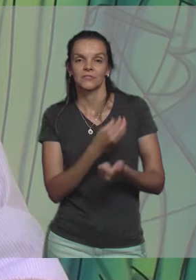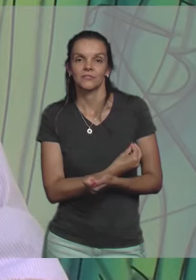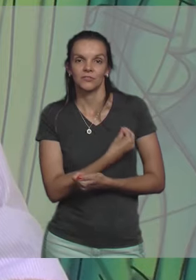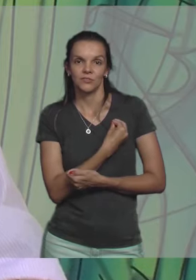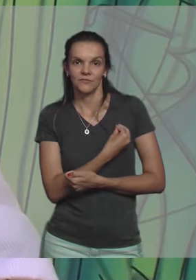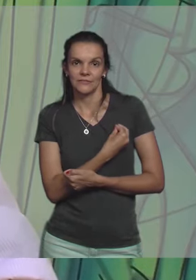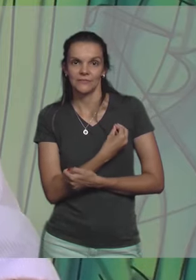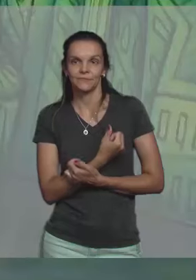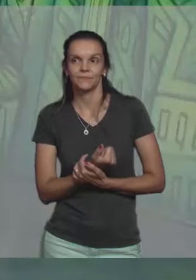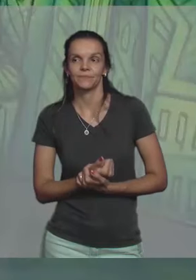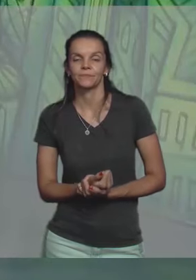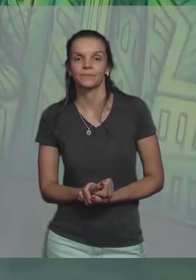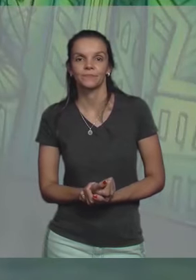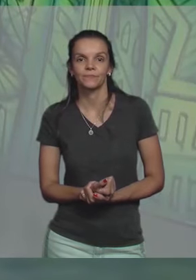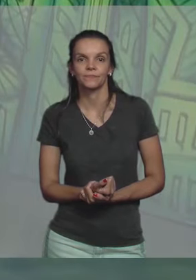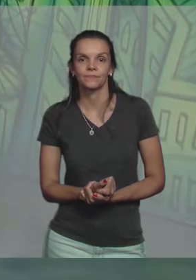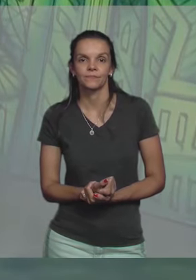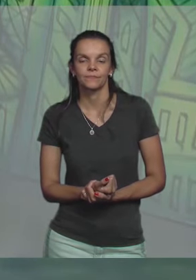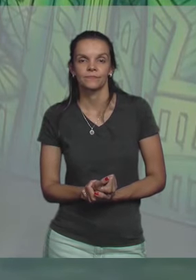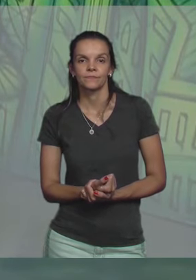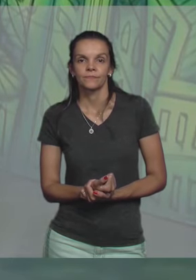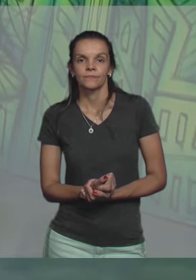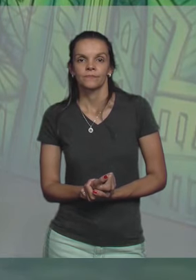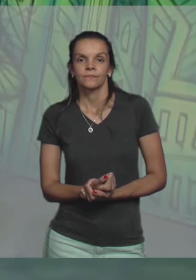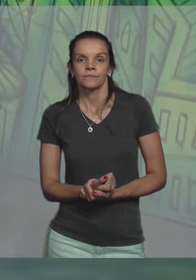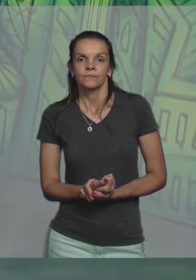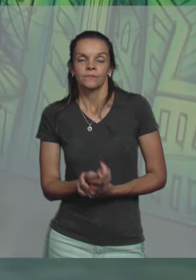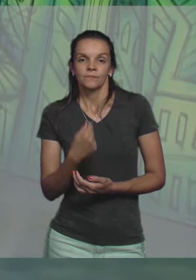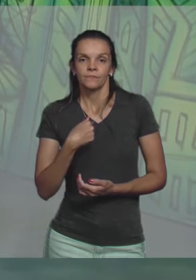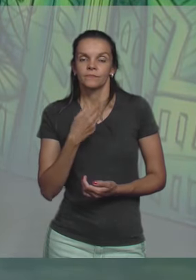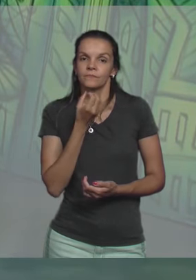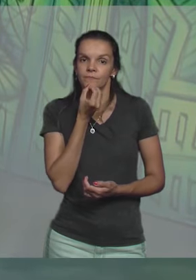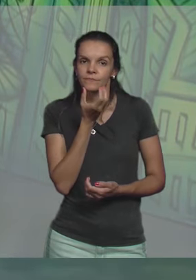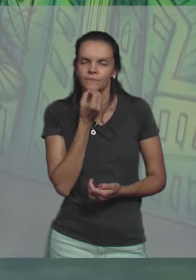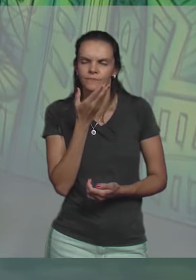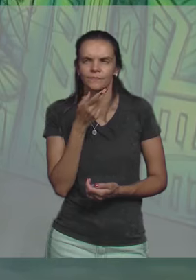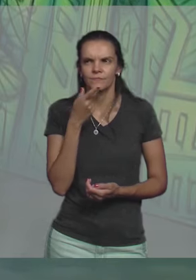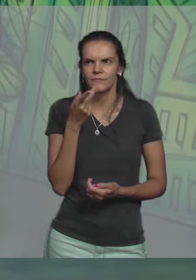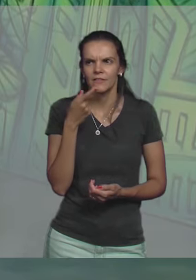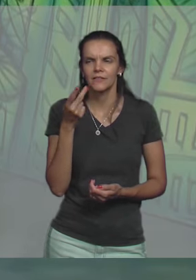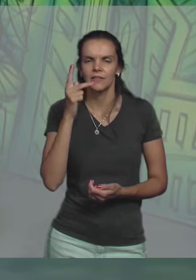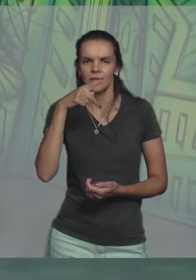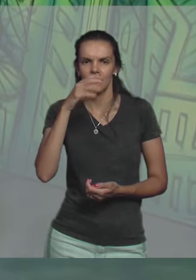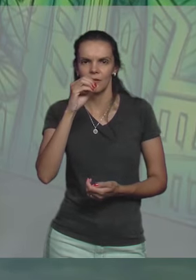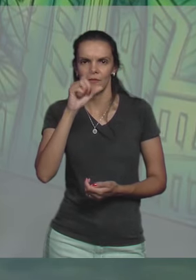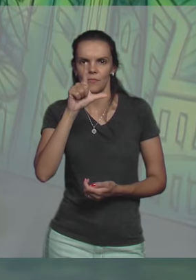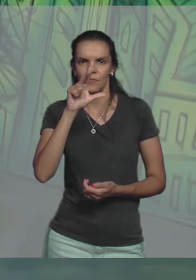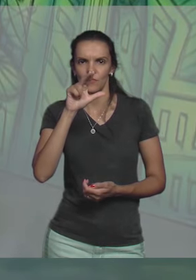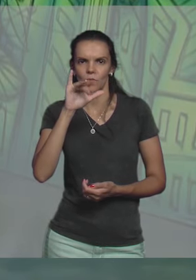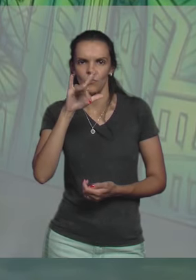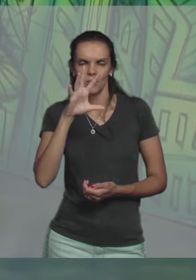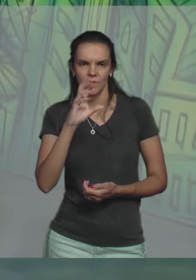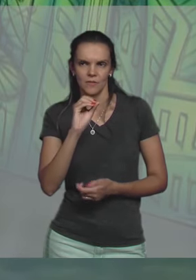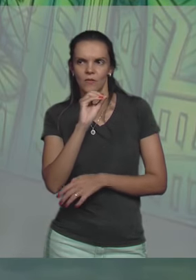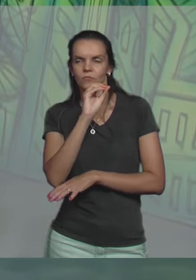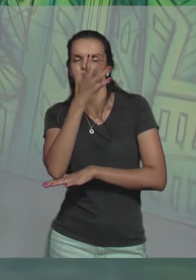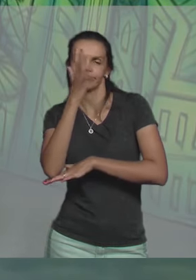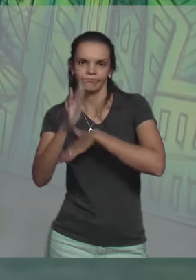pessoas. Professor, eu comentei antes no bloco anterior a questão da poluição, né? Essa questão ecológica que